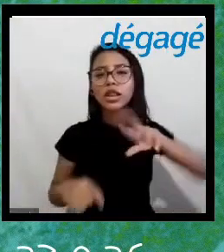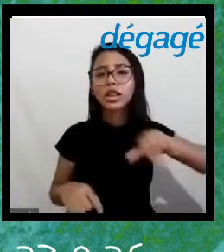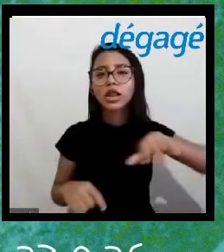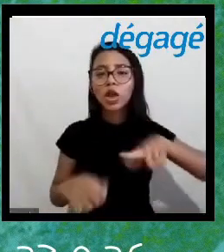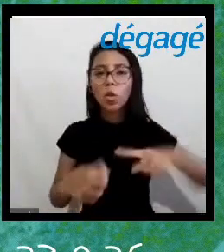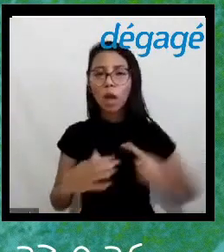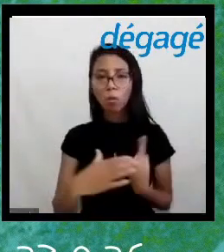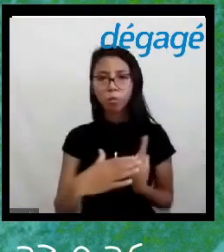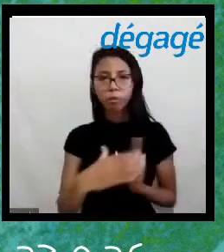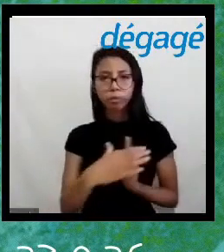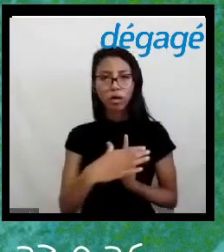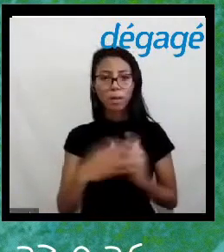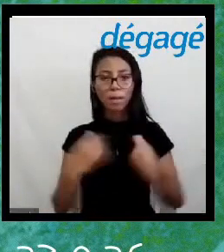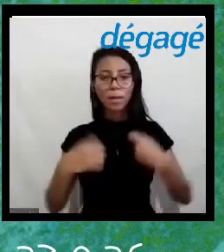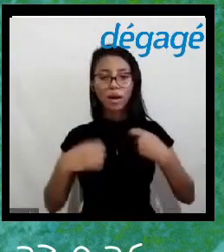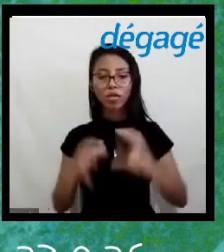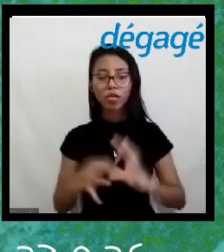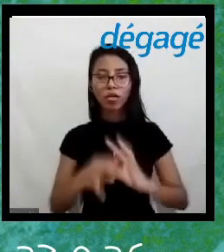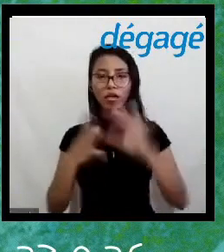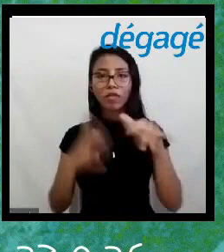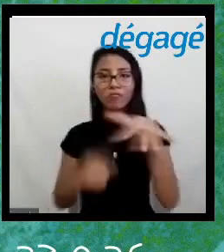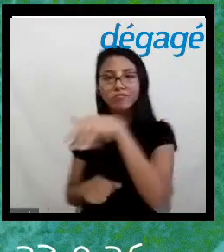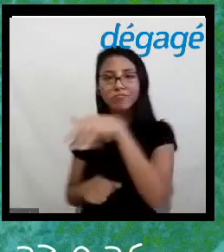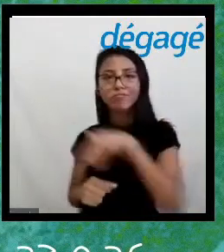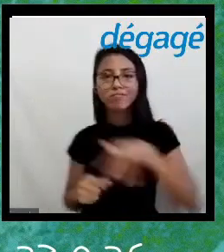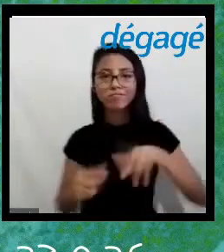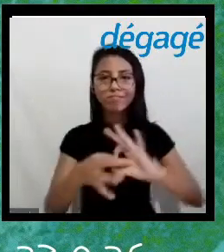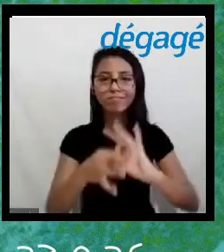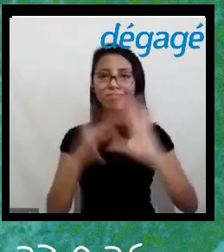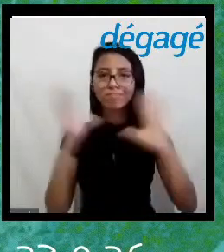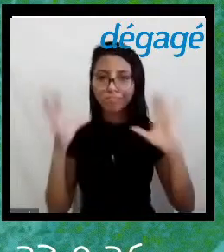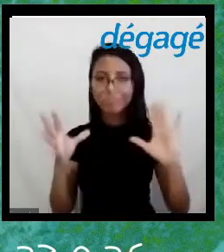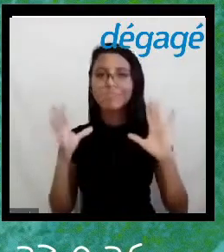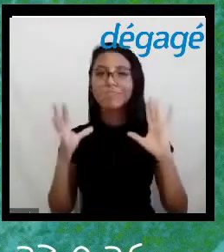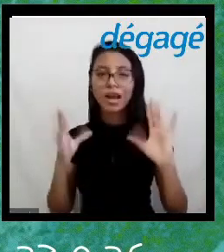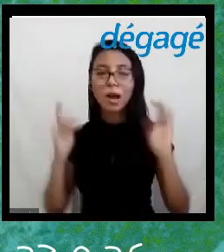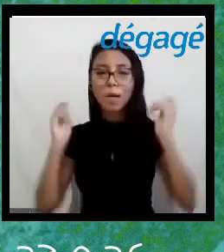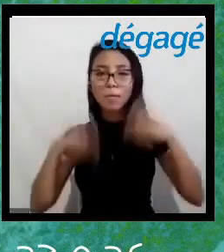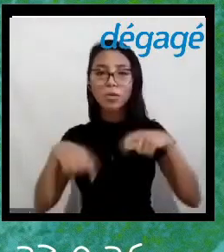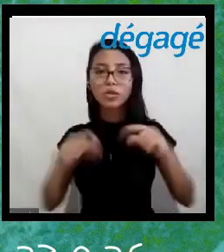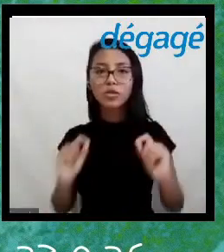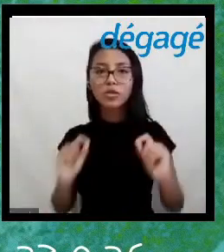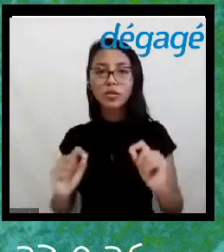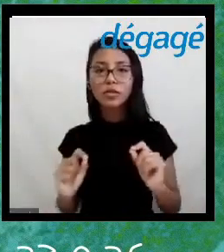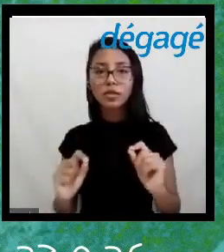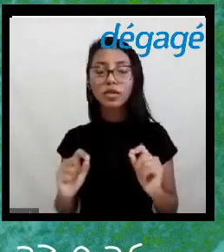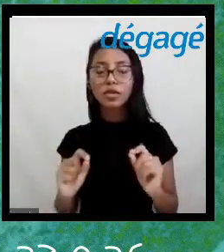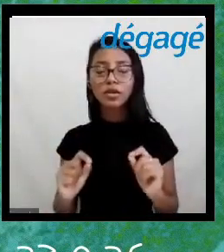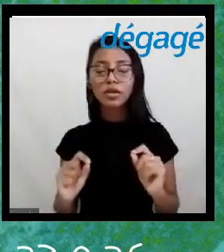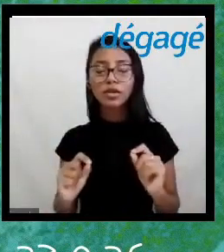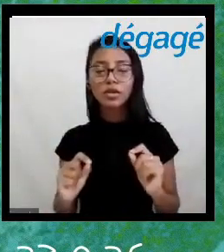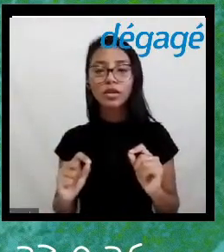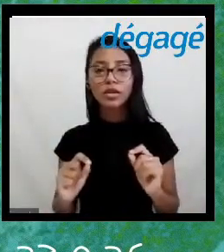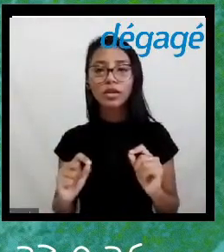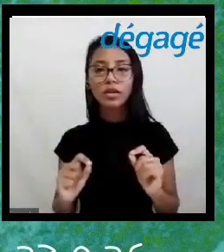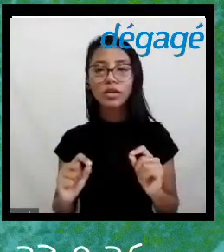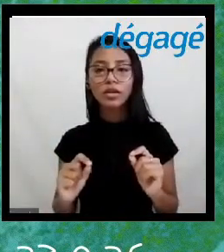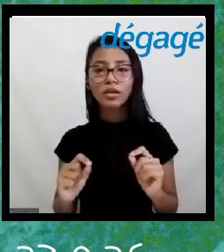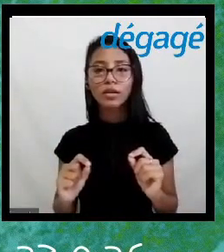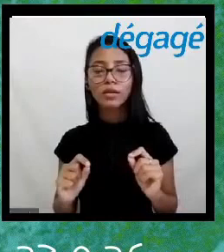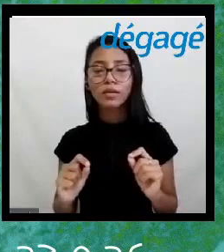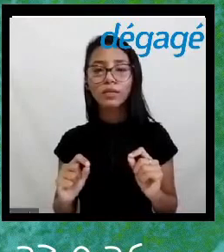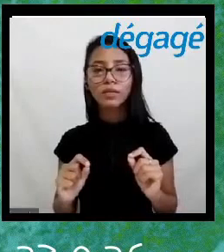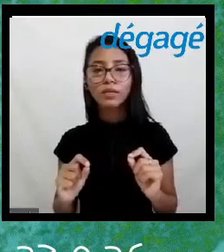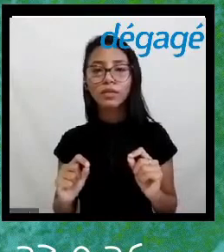podia ser um local pequeno que proporcionasse aquela, aliás, uma confusão perceptiva, né? Uma sala cheia